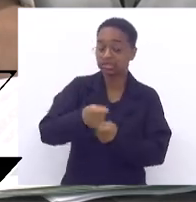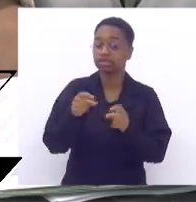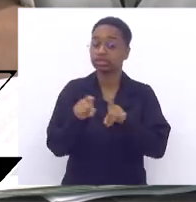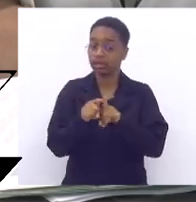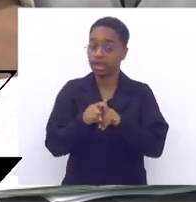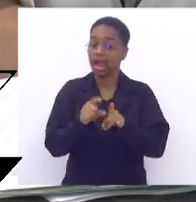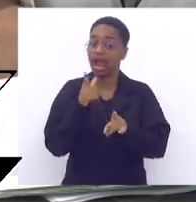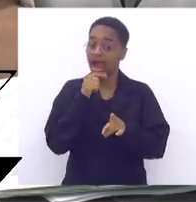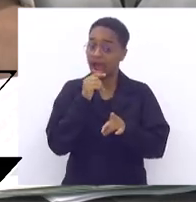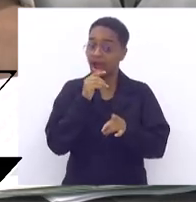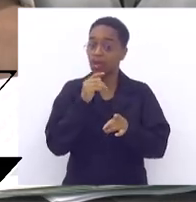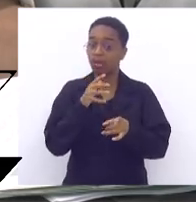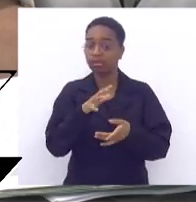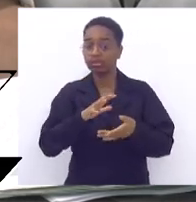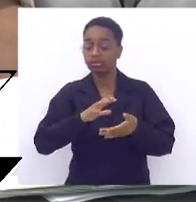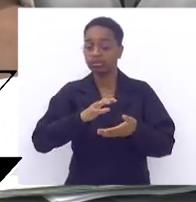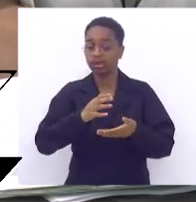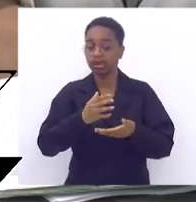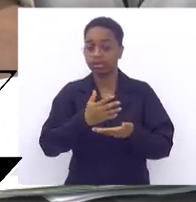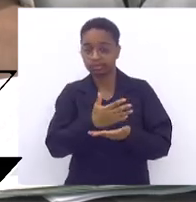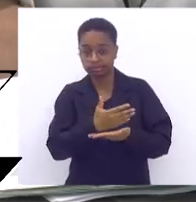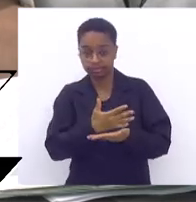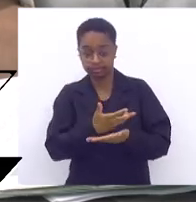de água, até,